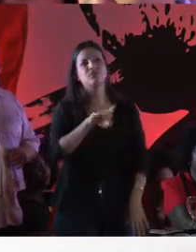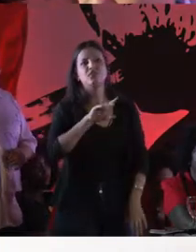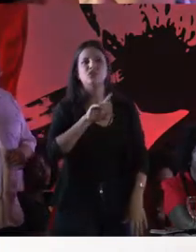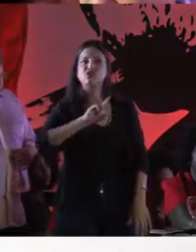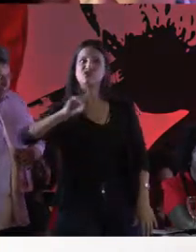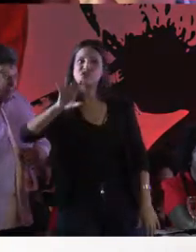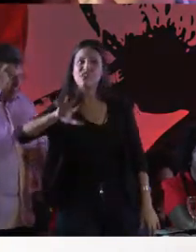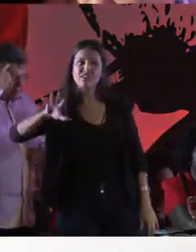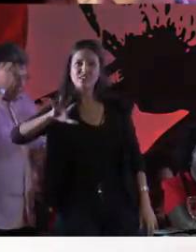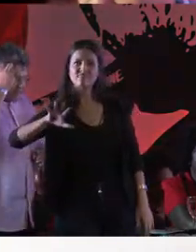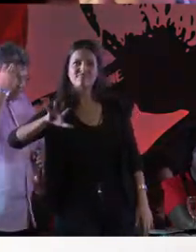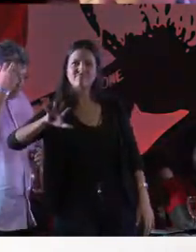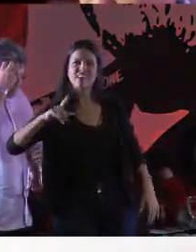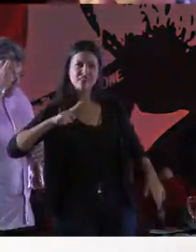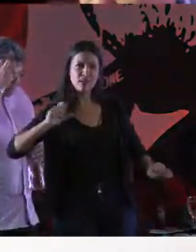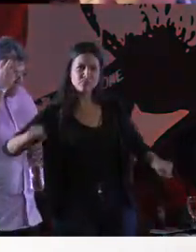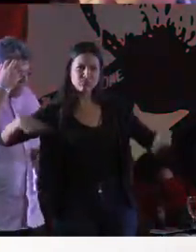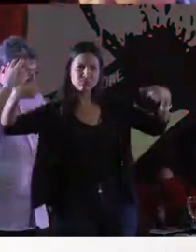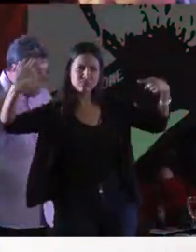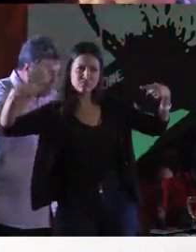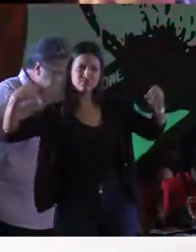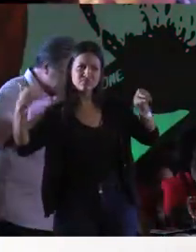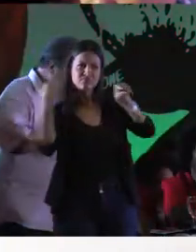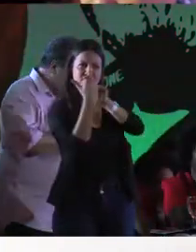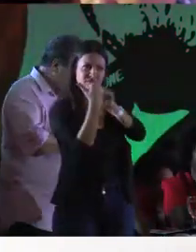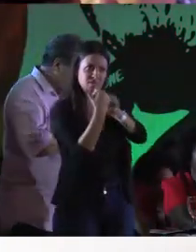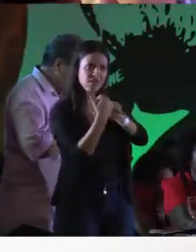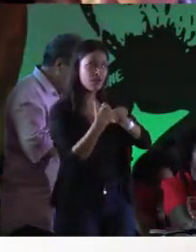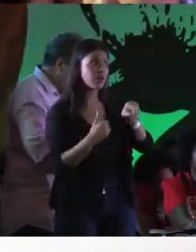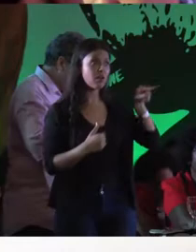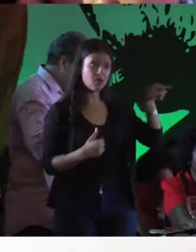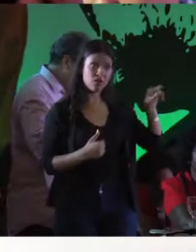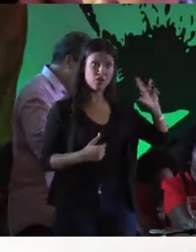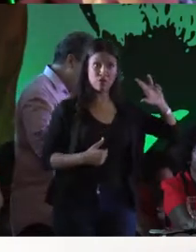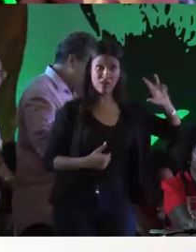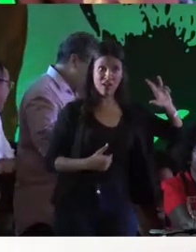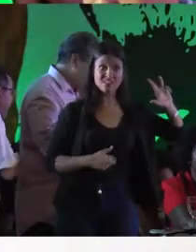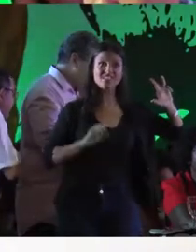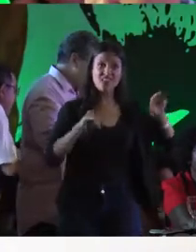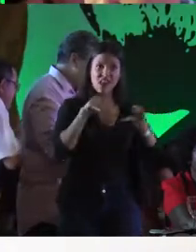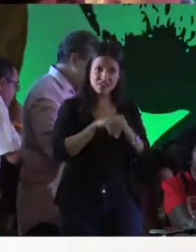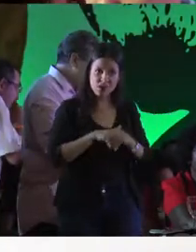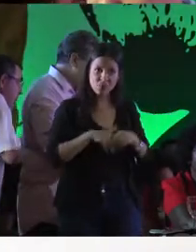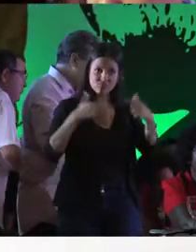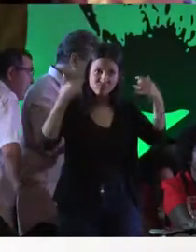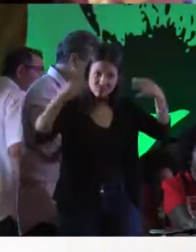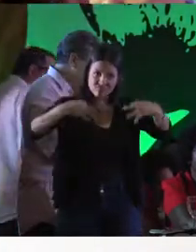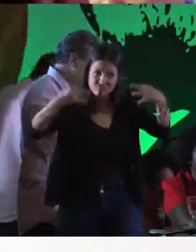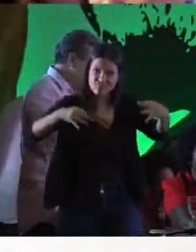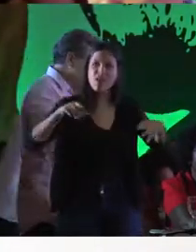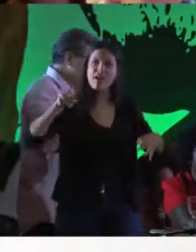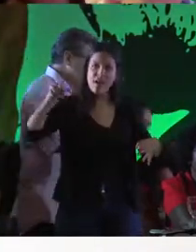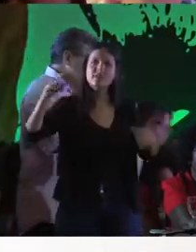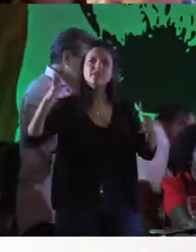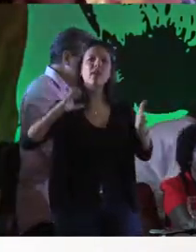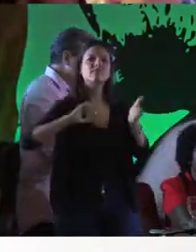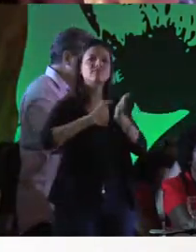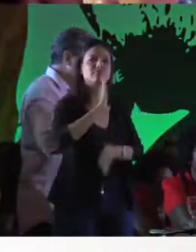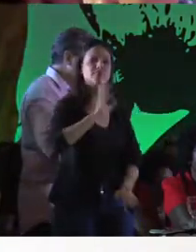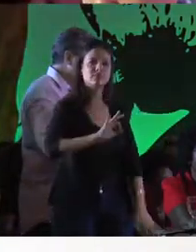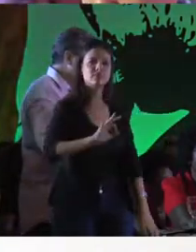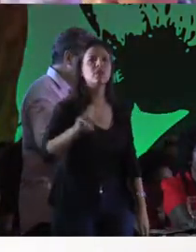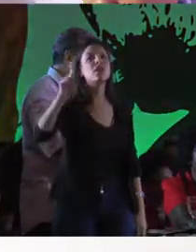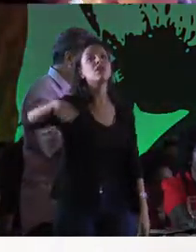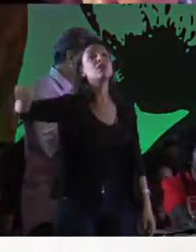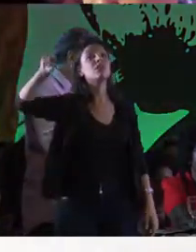derrotar o companheiro Lula em eleições limpas, está disposta a tudo. E, como anunciou, os golpistas, os